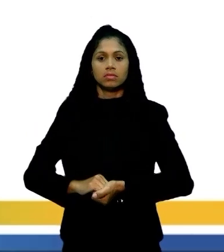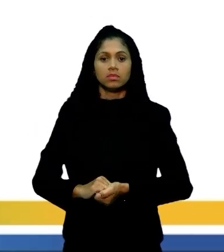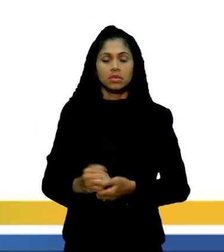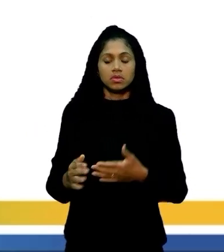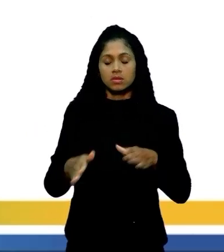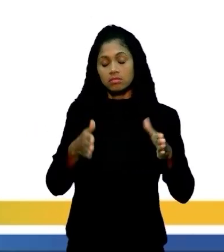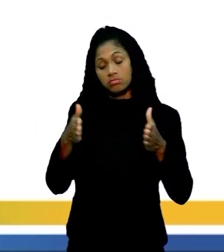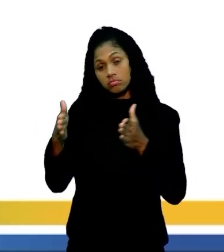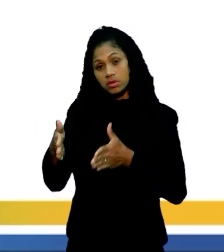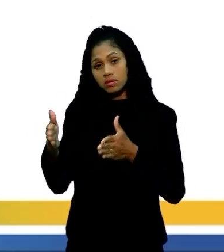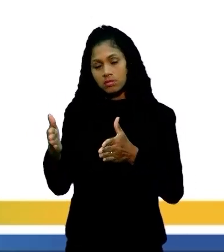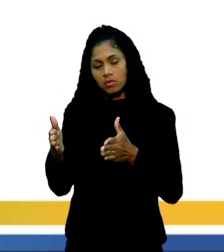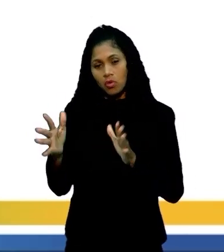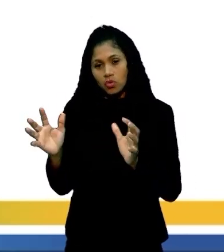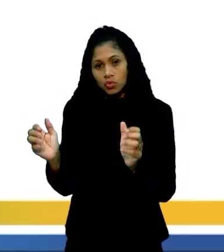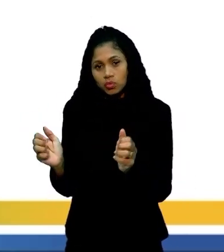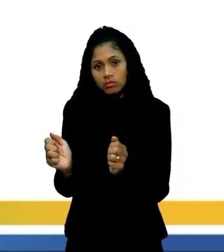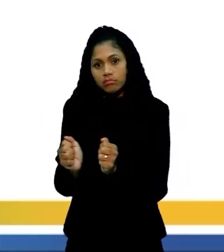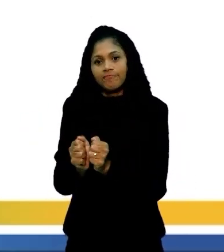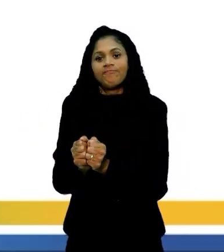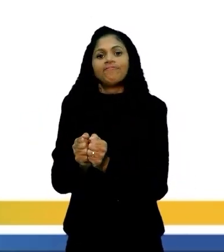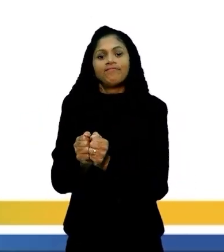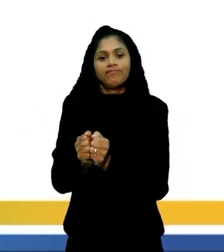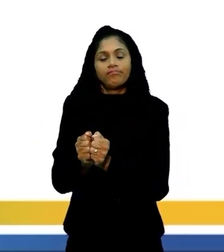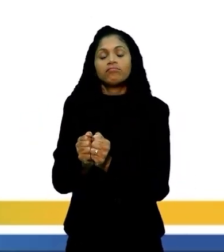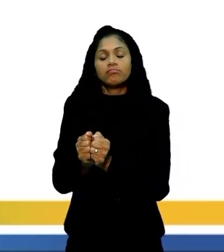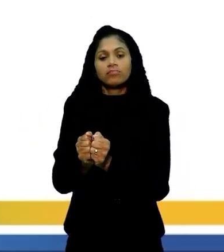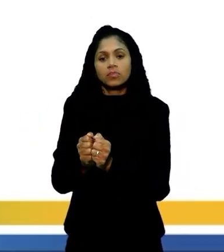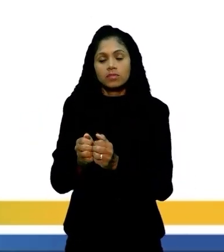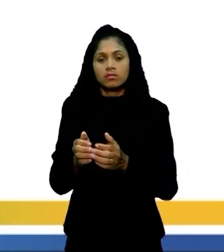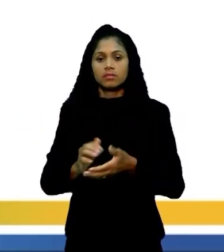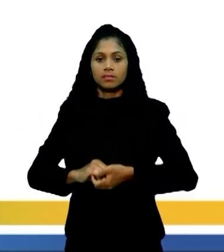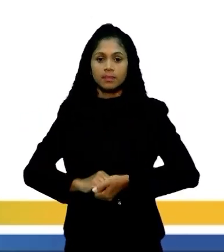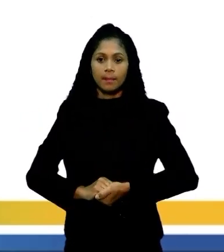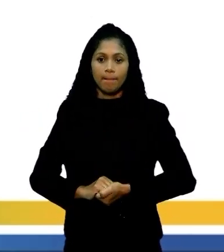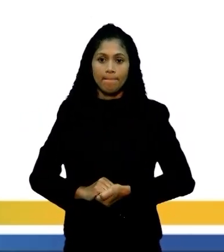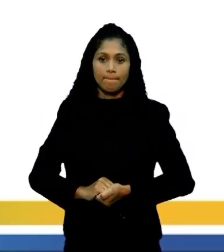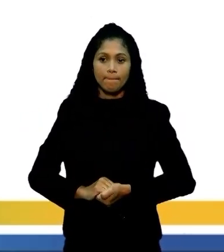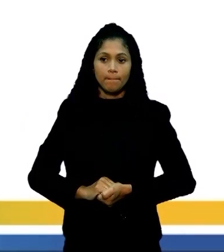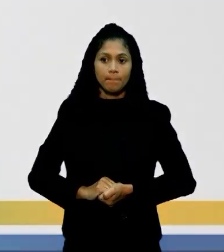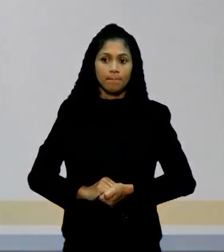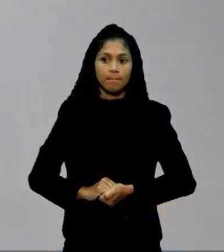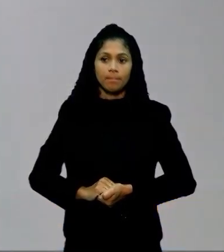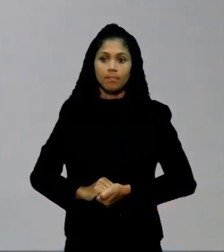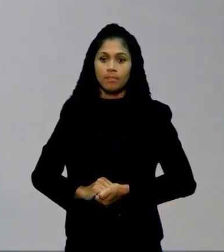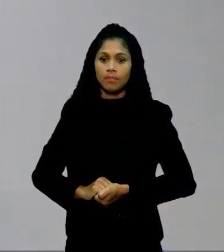tivesse espremido, tá? Entre o grupo 3 e o 4.